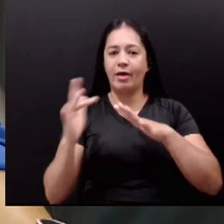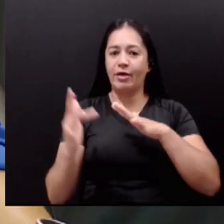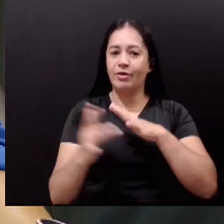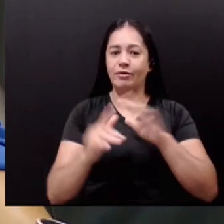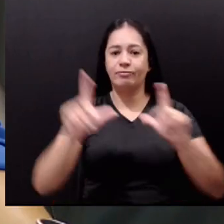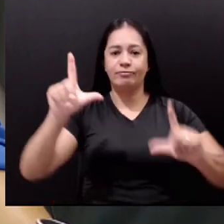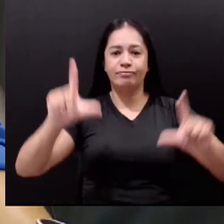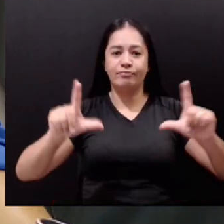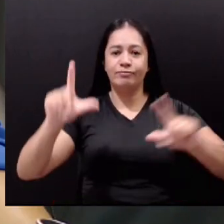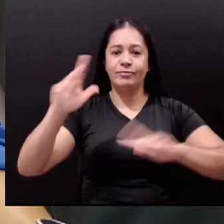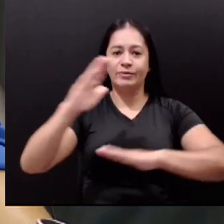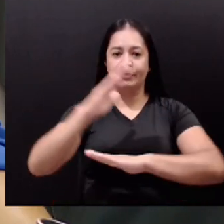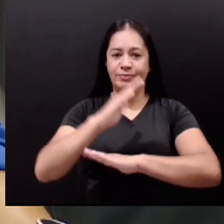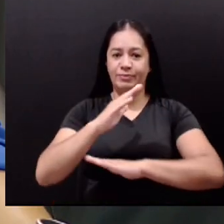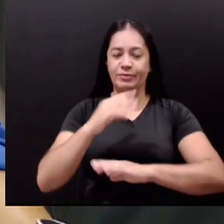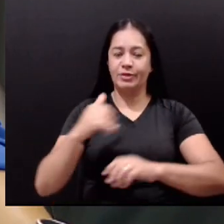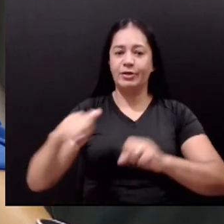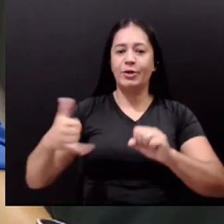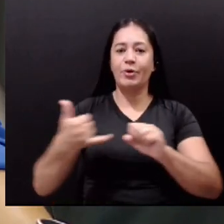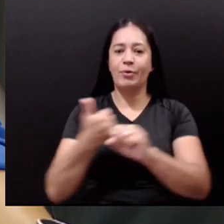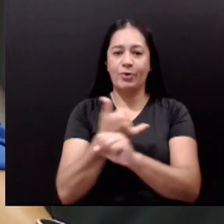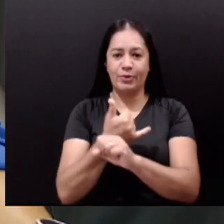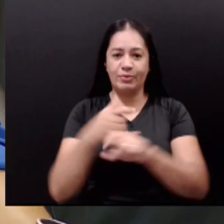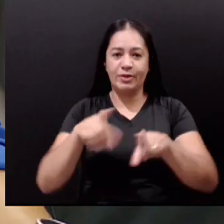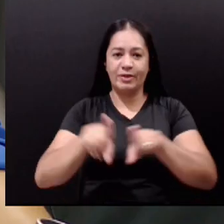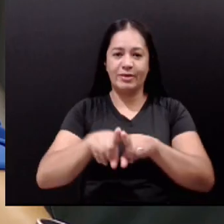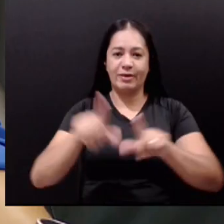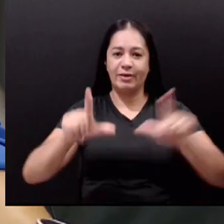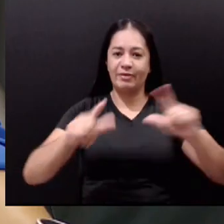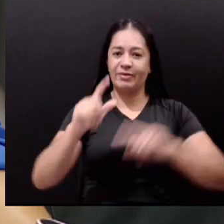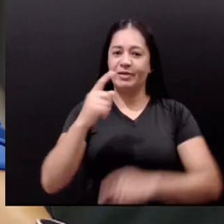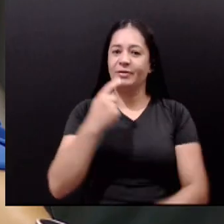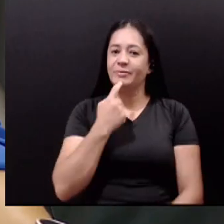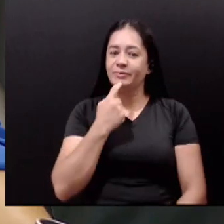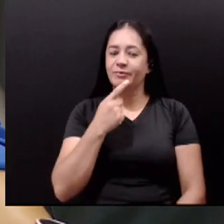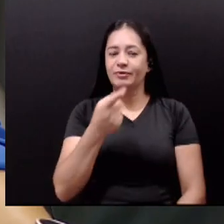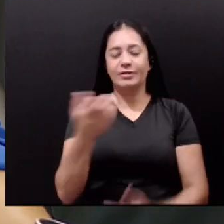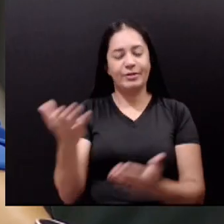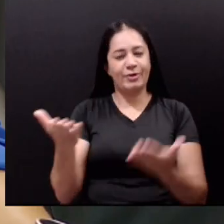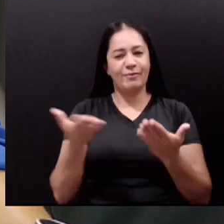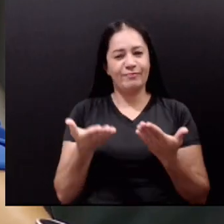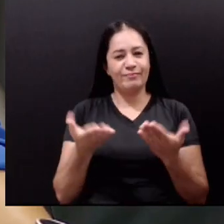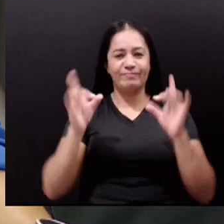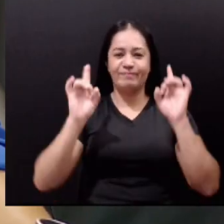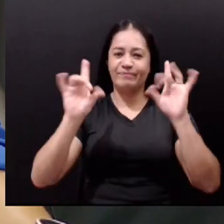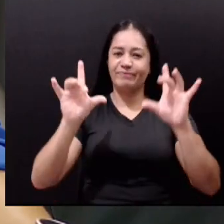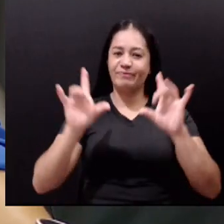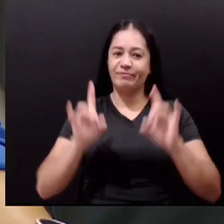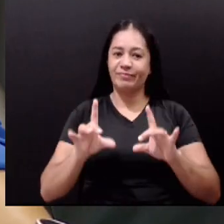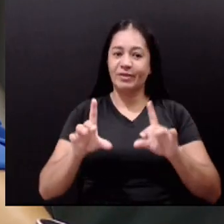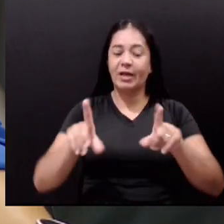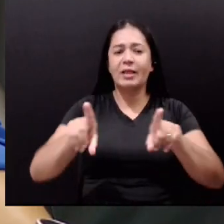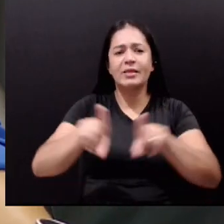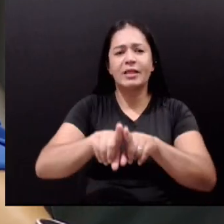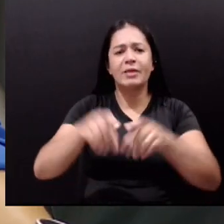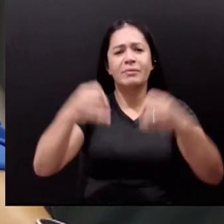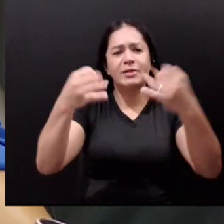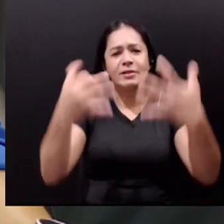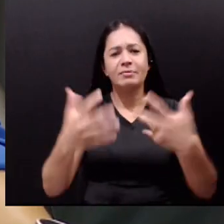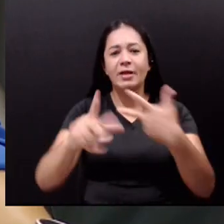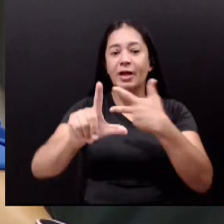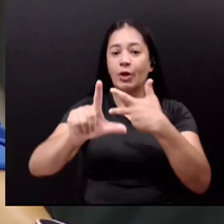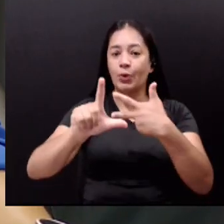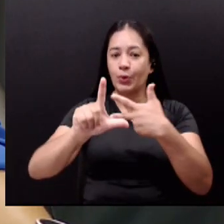do YouTube da TV Câmara Campinas. Você é nosso convidado especial. Ainda falando do Legislativo Campineiro, hoje tem